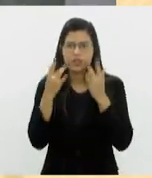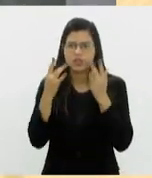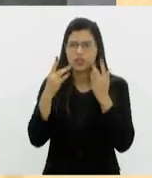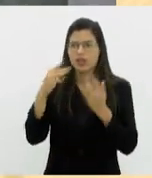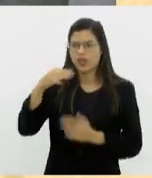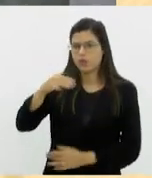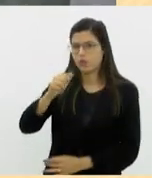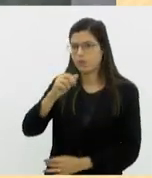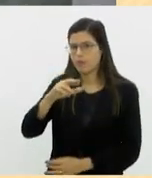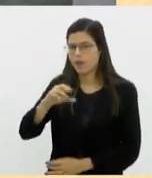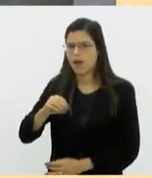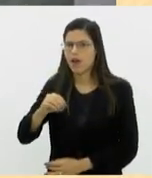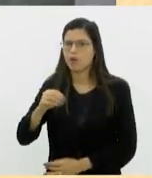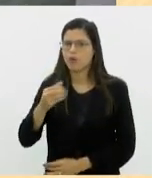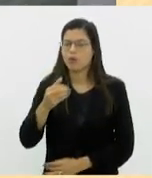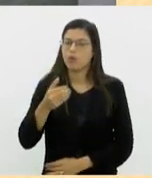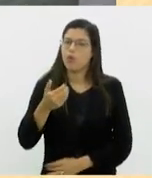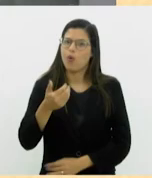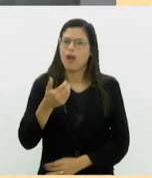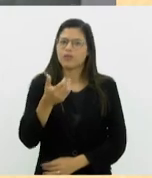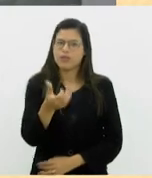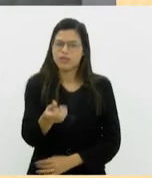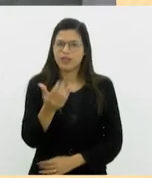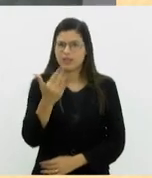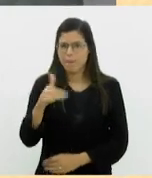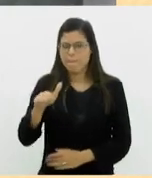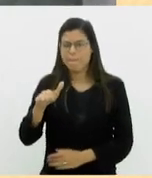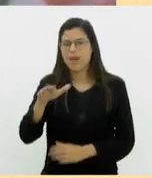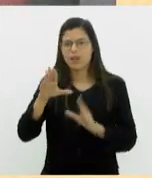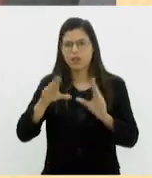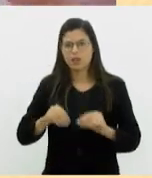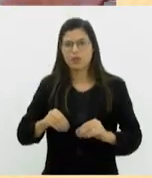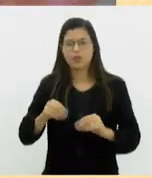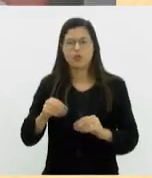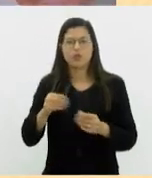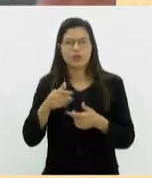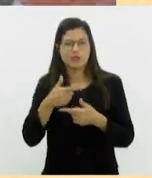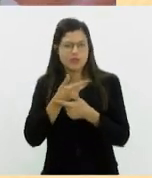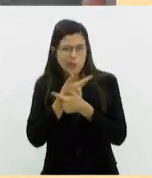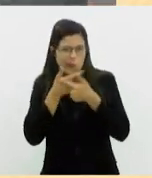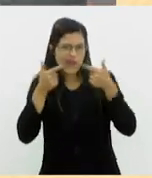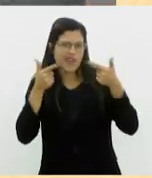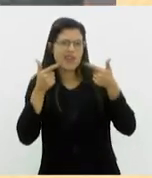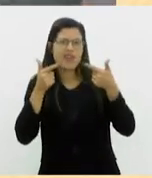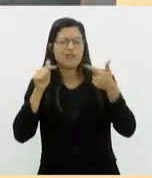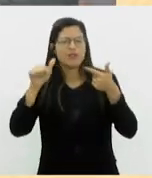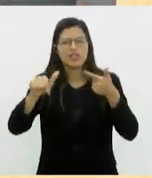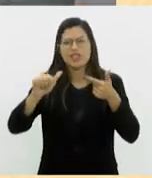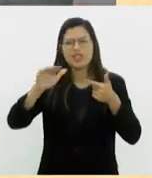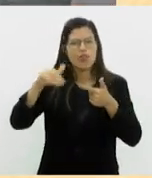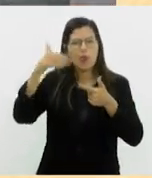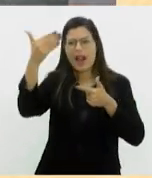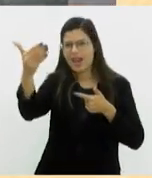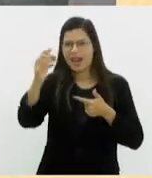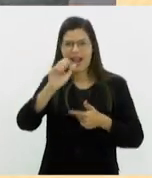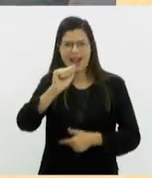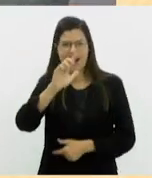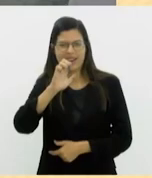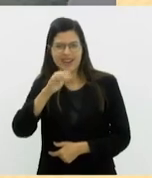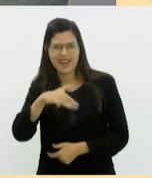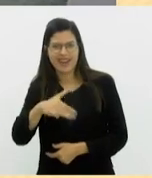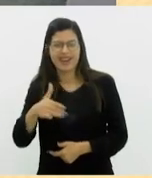Lago, às 18h30, com o espetáculo Sorria, Você Está no Além. Essa comédia